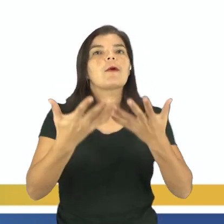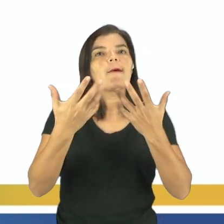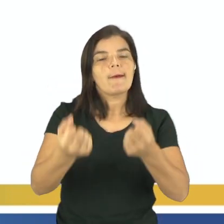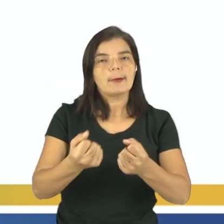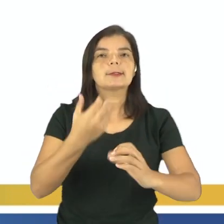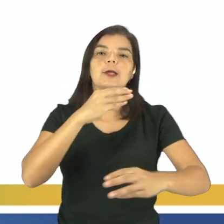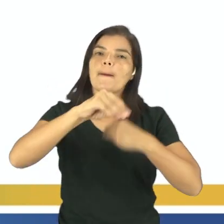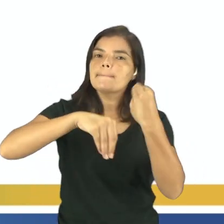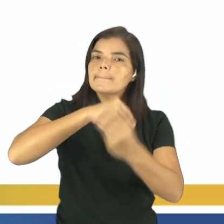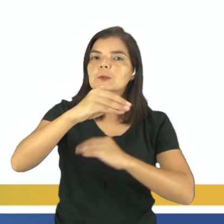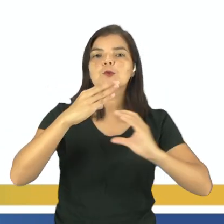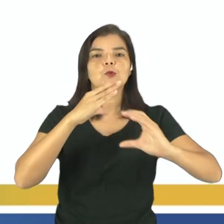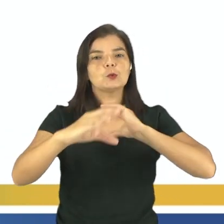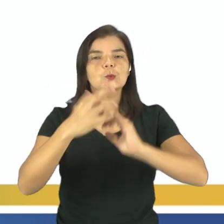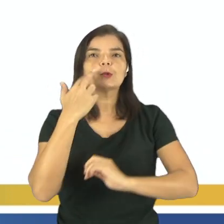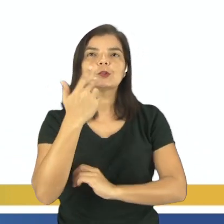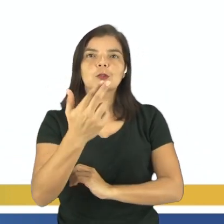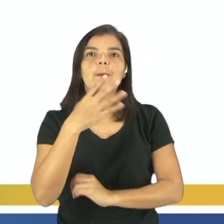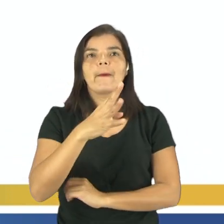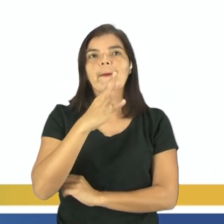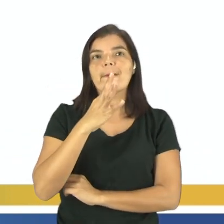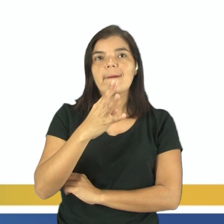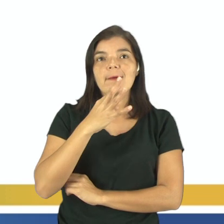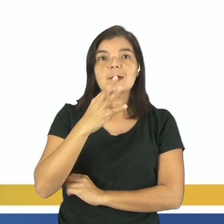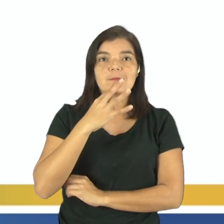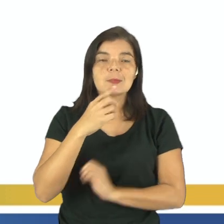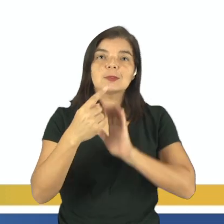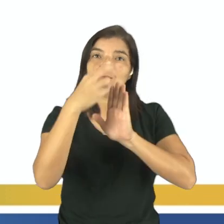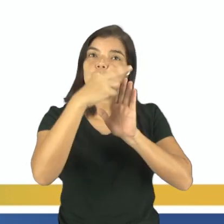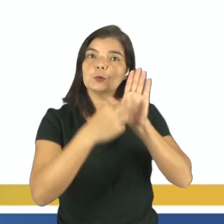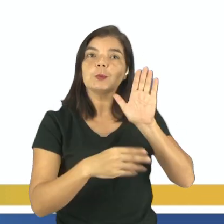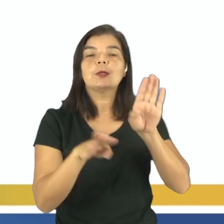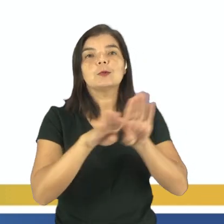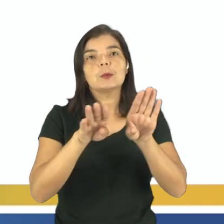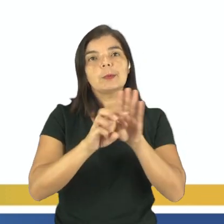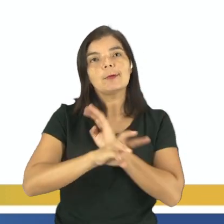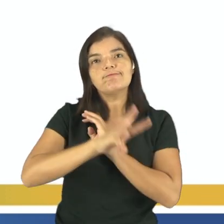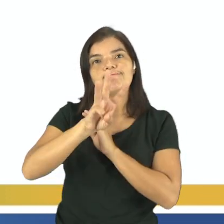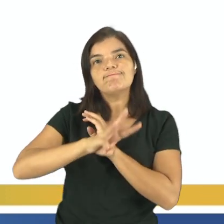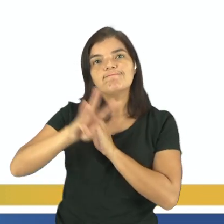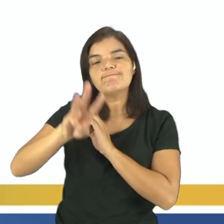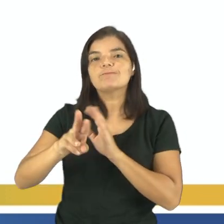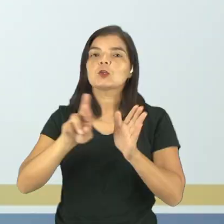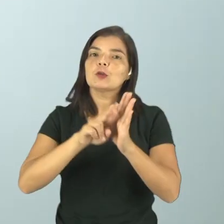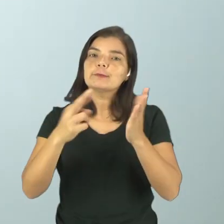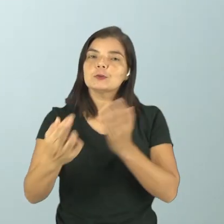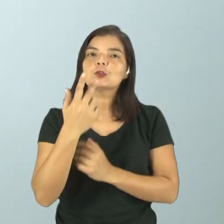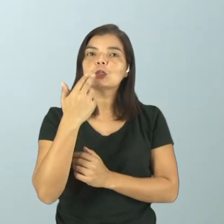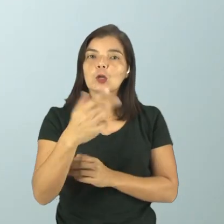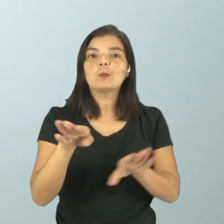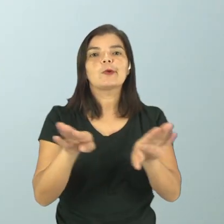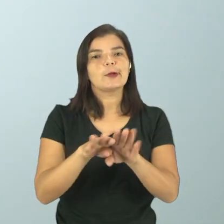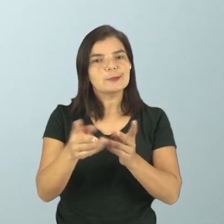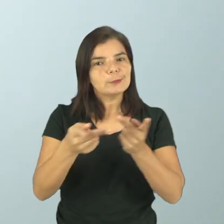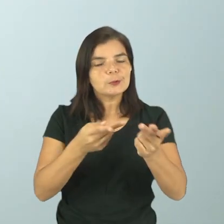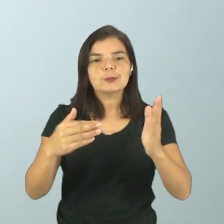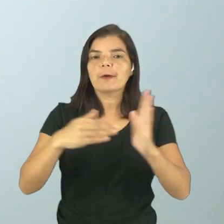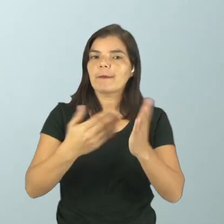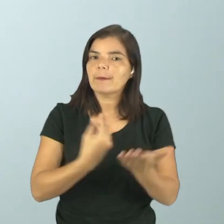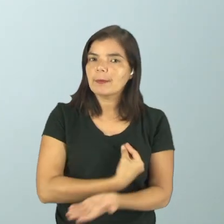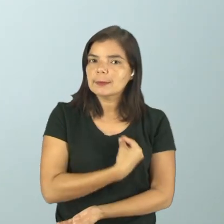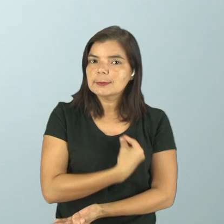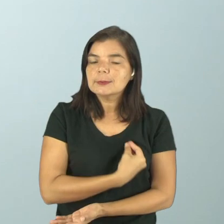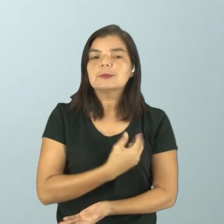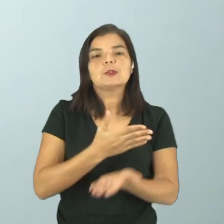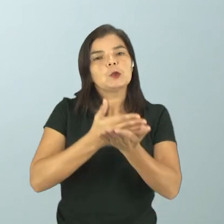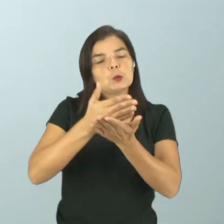mistura entre música e idioma. Para conhecer a programação do mês, acesse Revista Língua. Bom, esse projeto existe até hoje. Aí foi